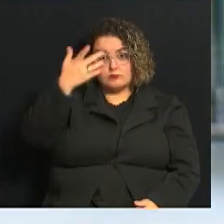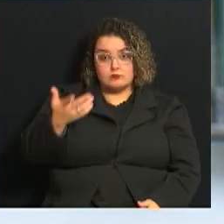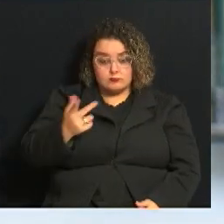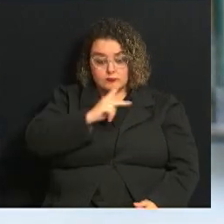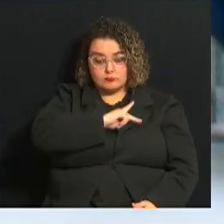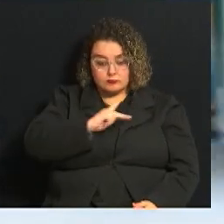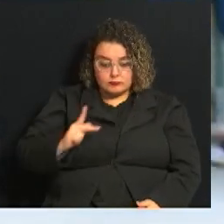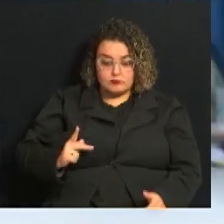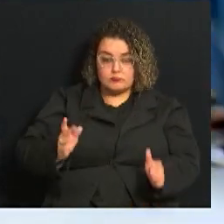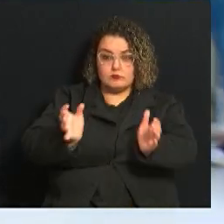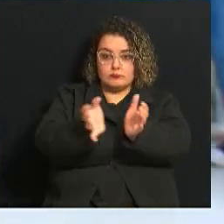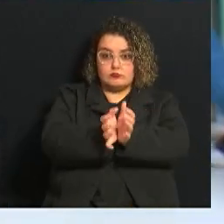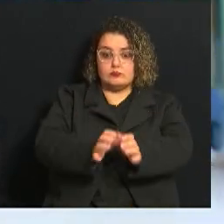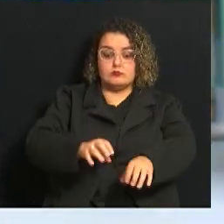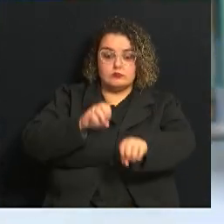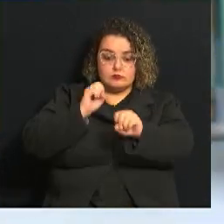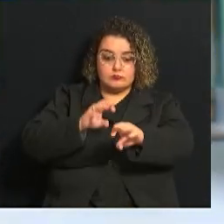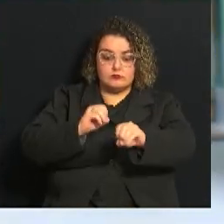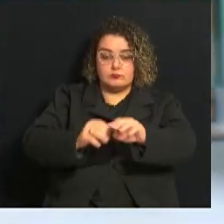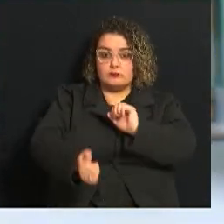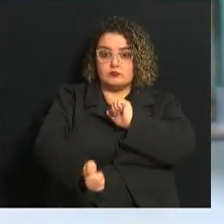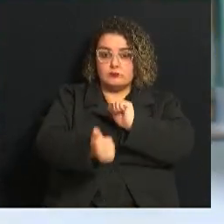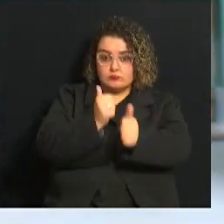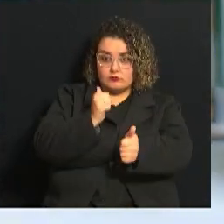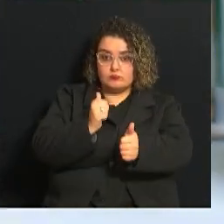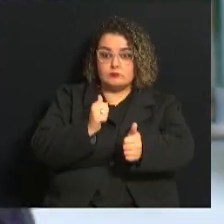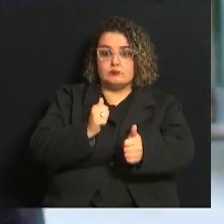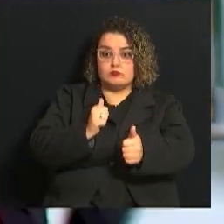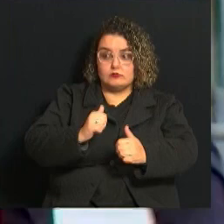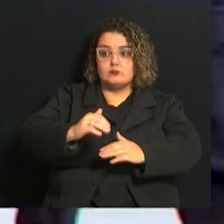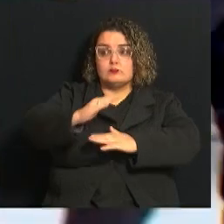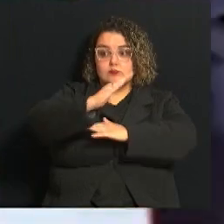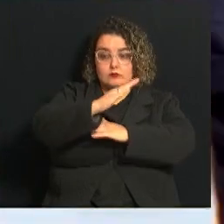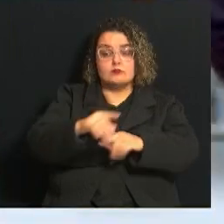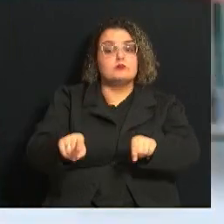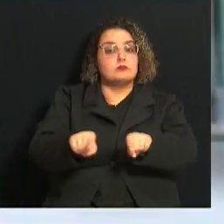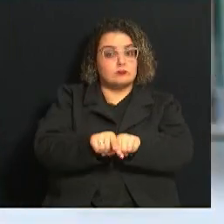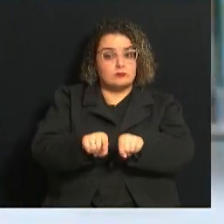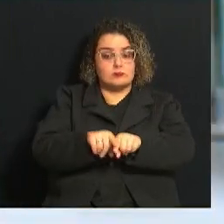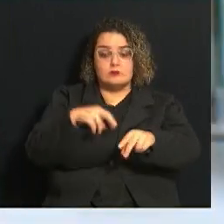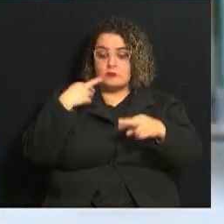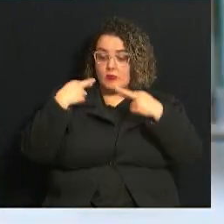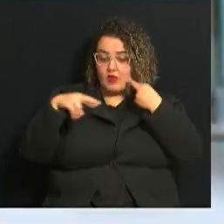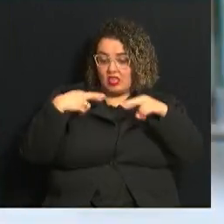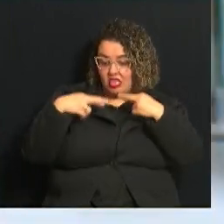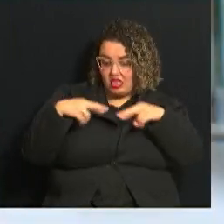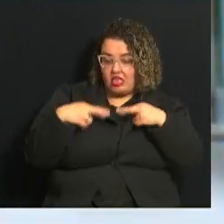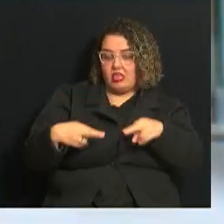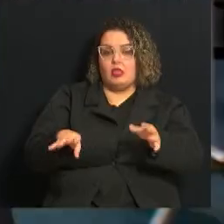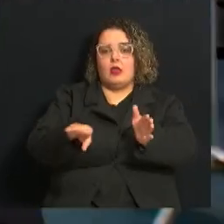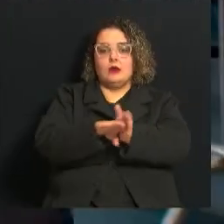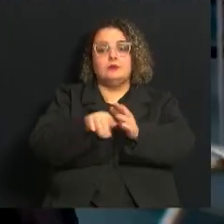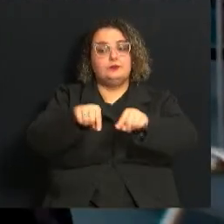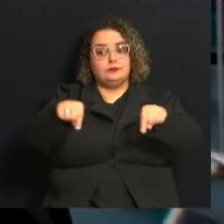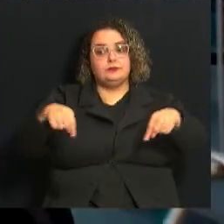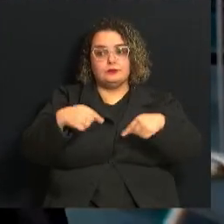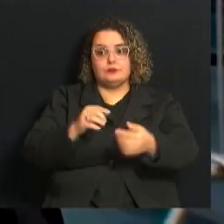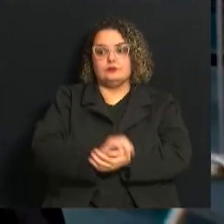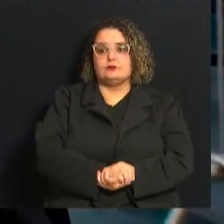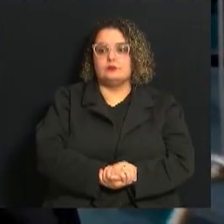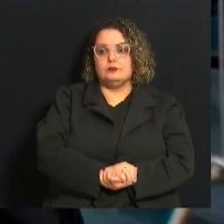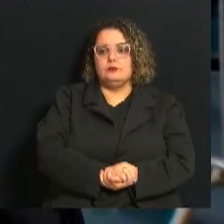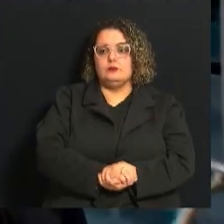da Comissão de educação e esporte na Câmara Municipal Mas também de reclamações que chegaram ao gabinete um